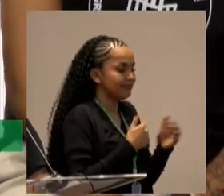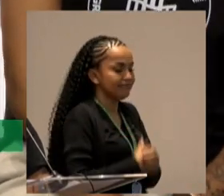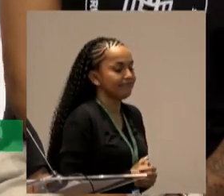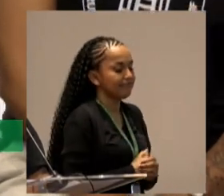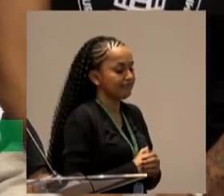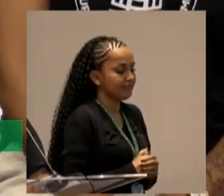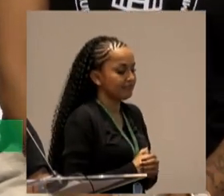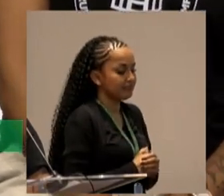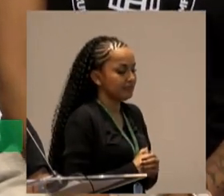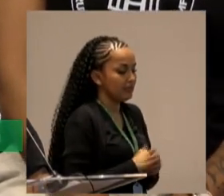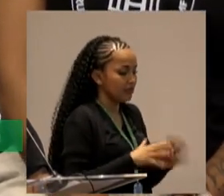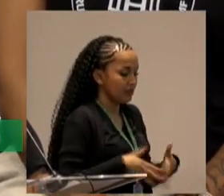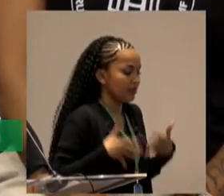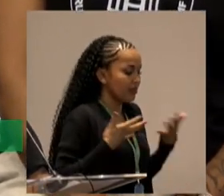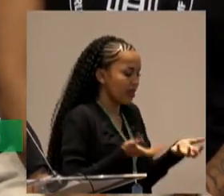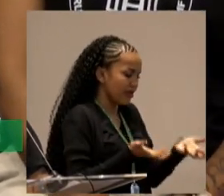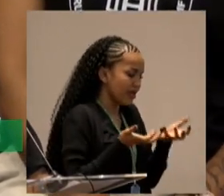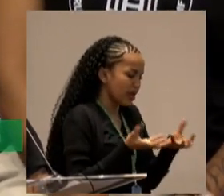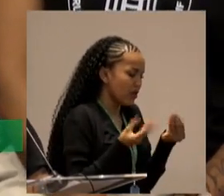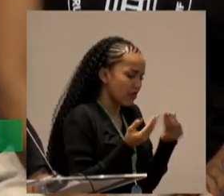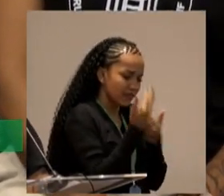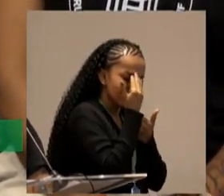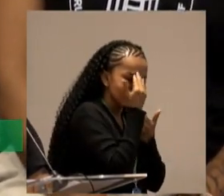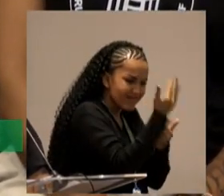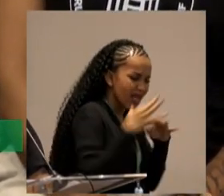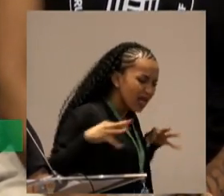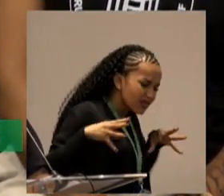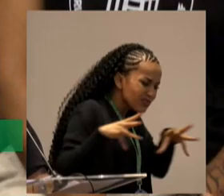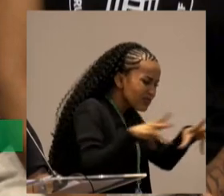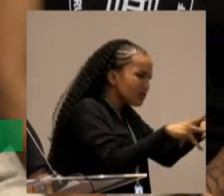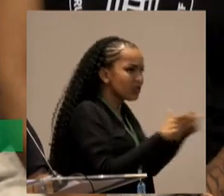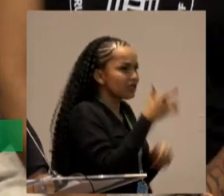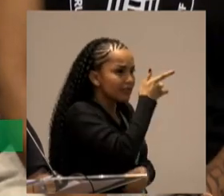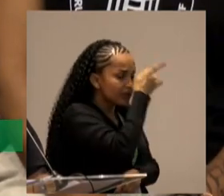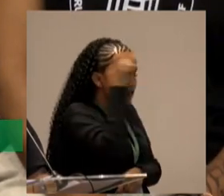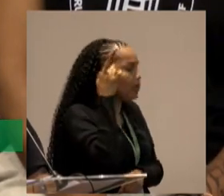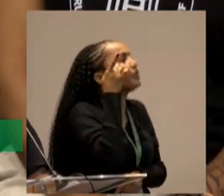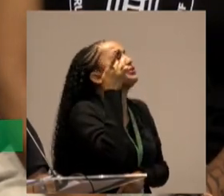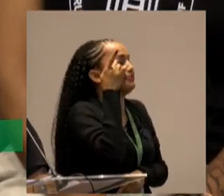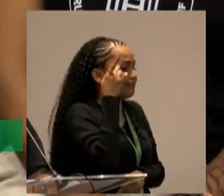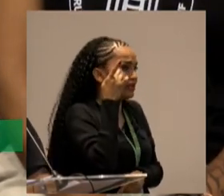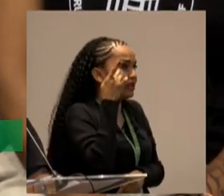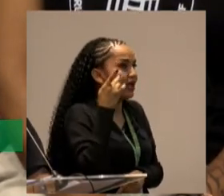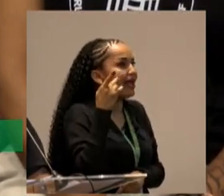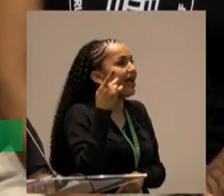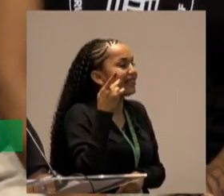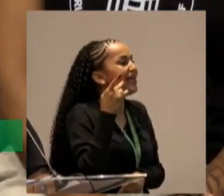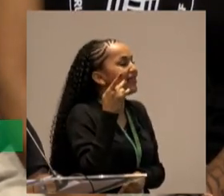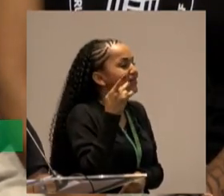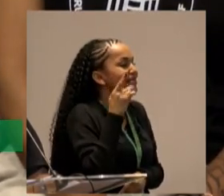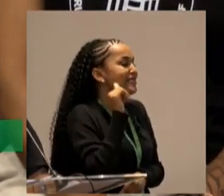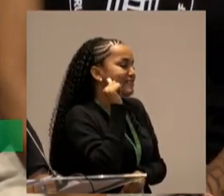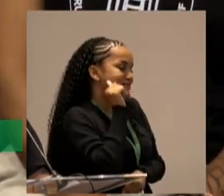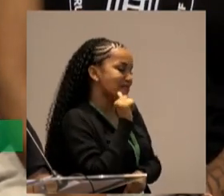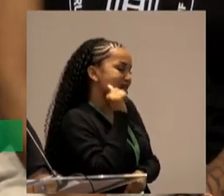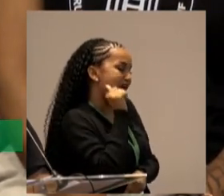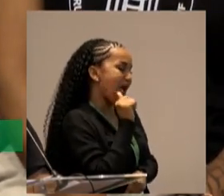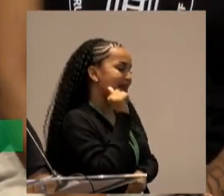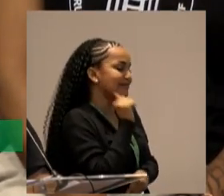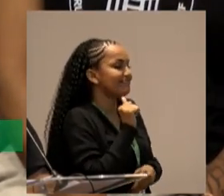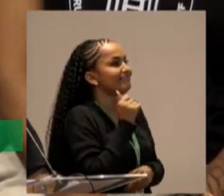E eu quero muito agradecer a todas as pessoas, a todas as meninas, né,